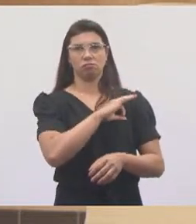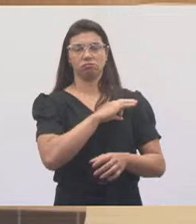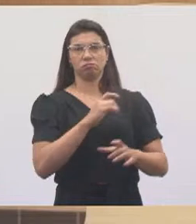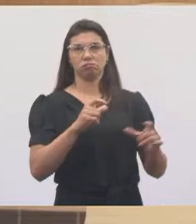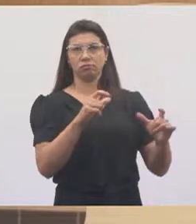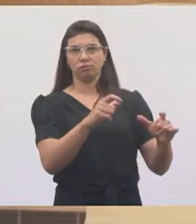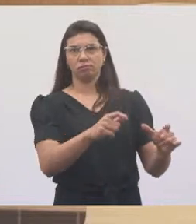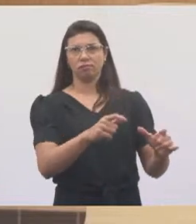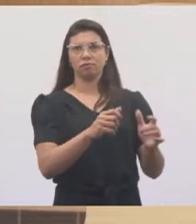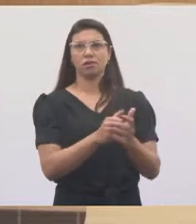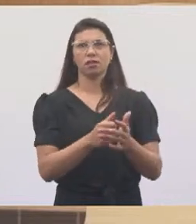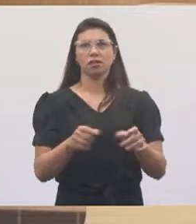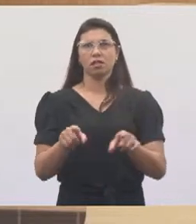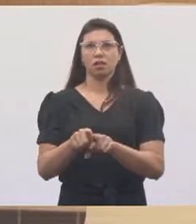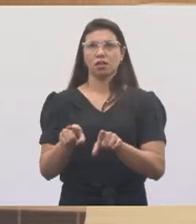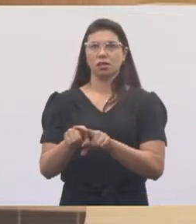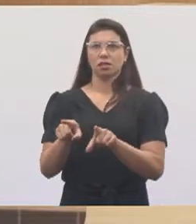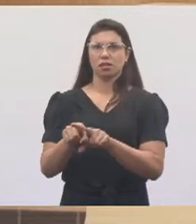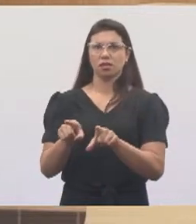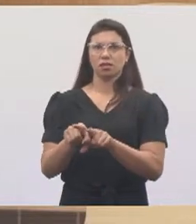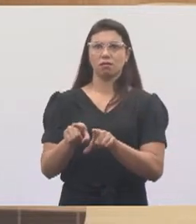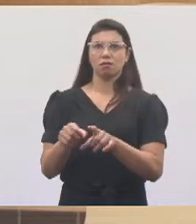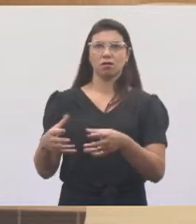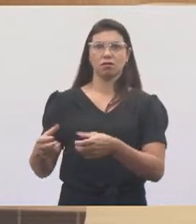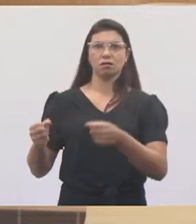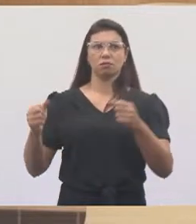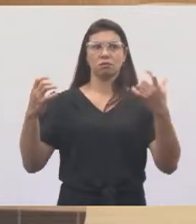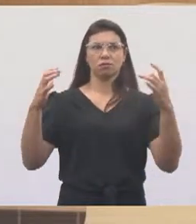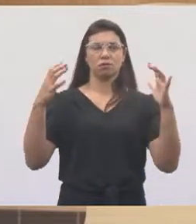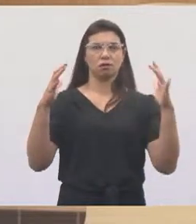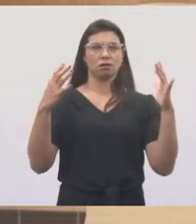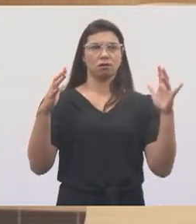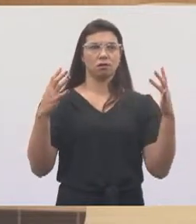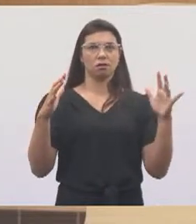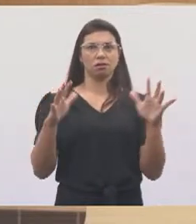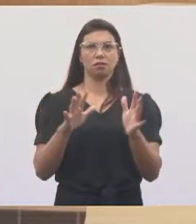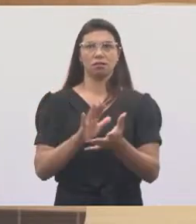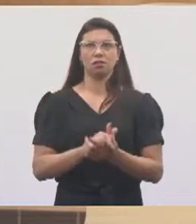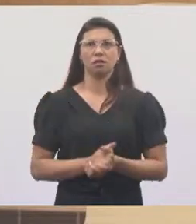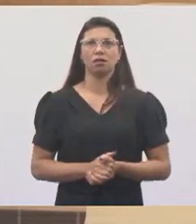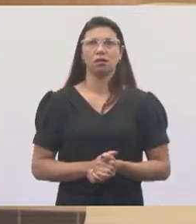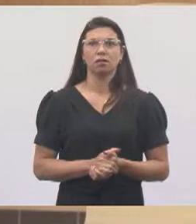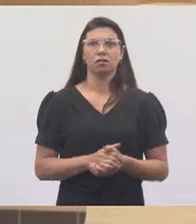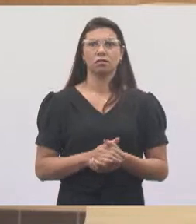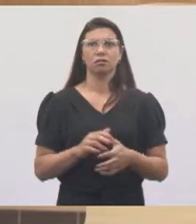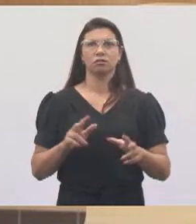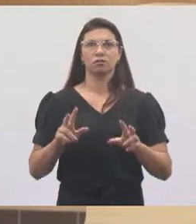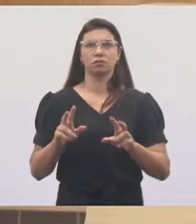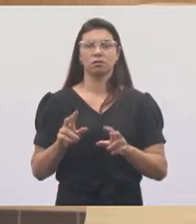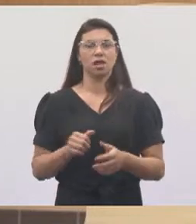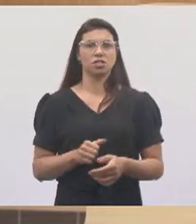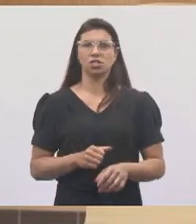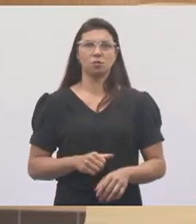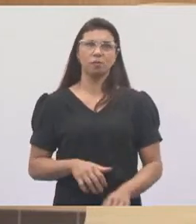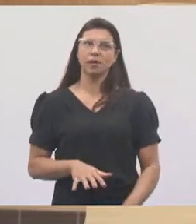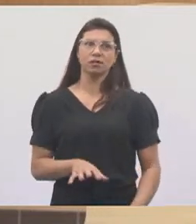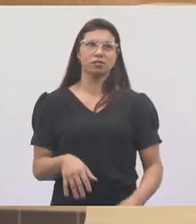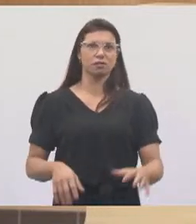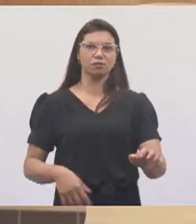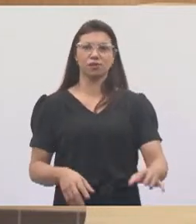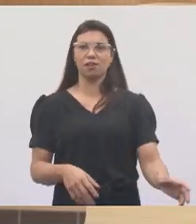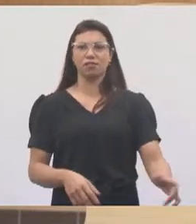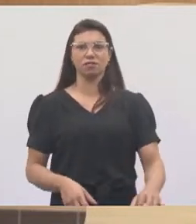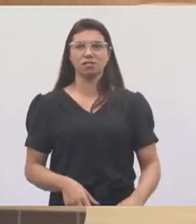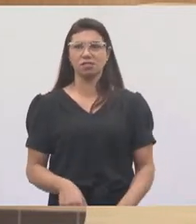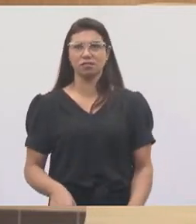do gabinete do prefeito municipal em 10 de agosto de 1995, face à cordialidade e atenção no atendimento aos munícipes.